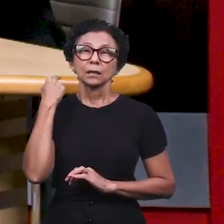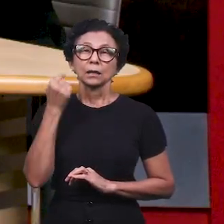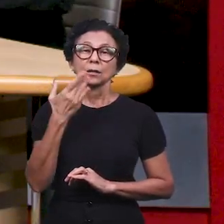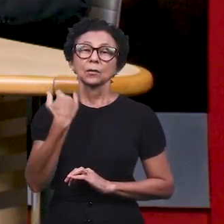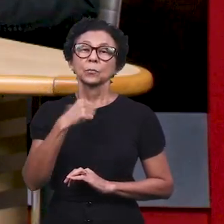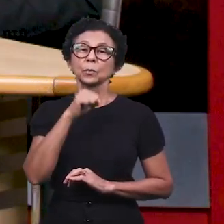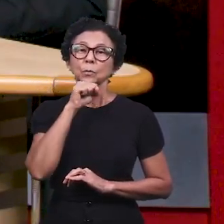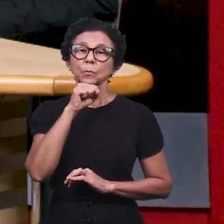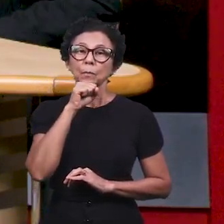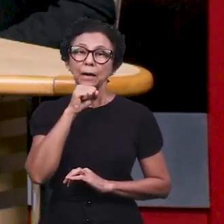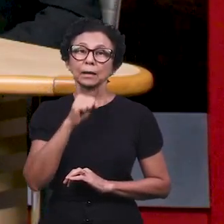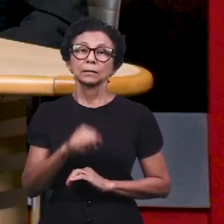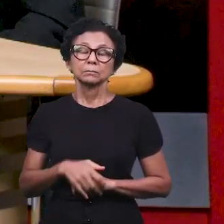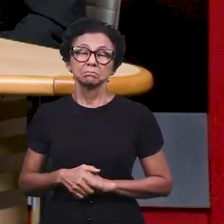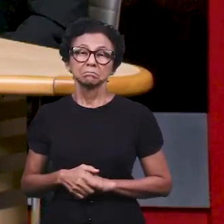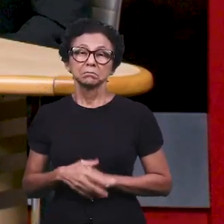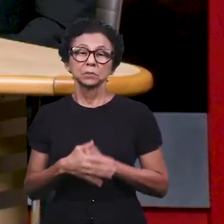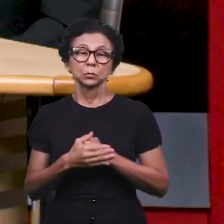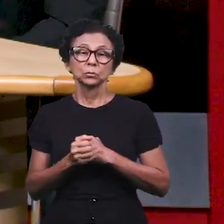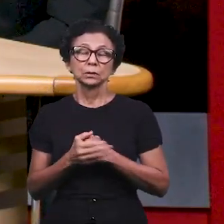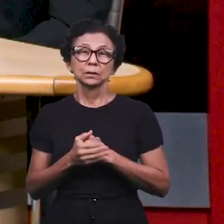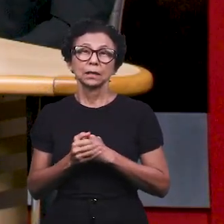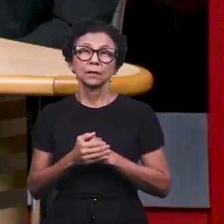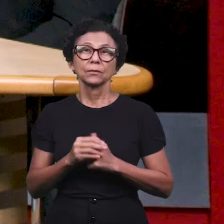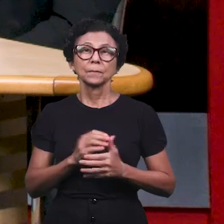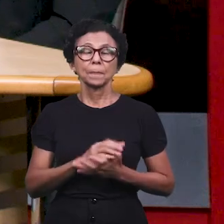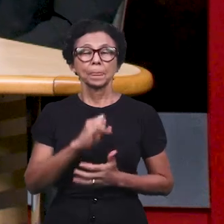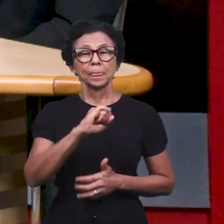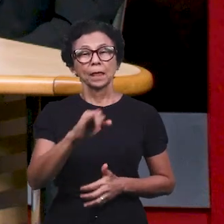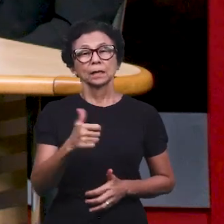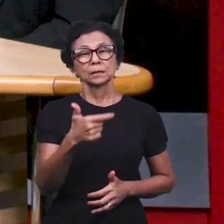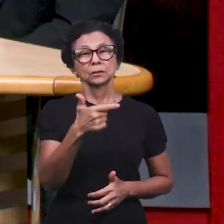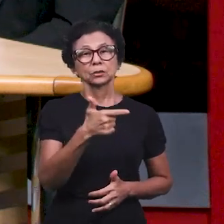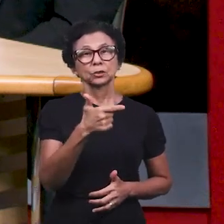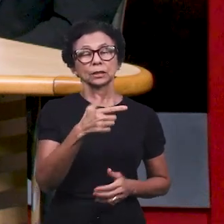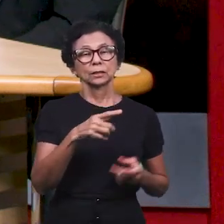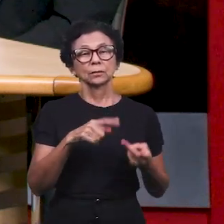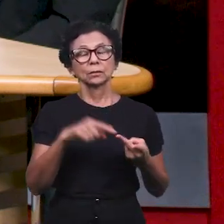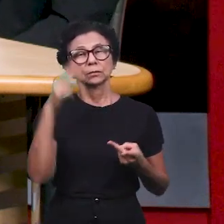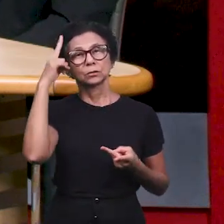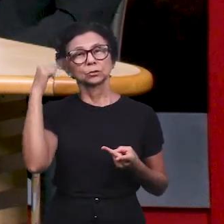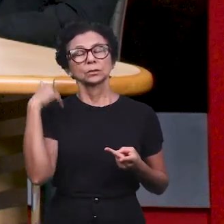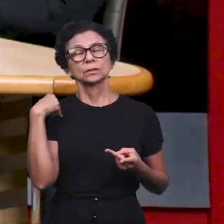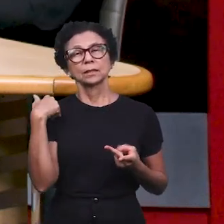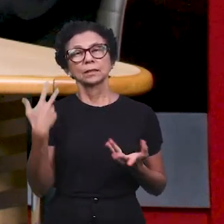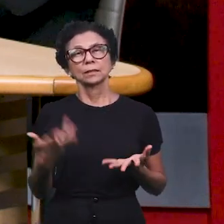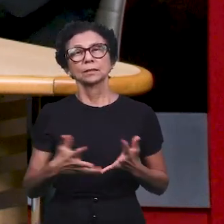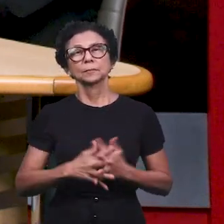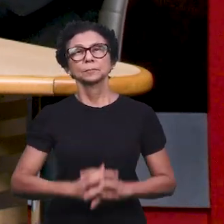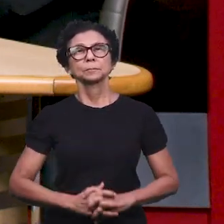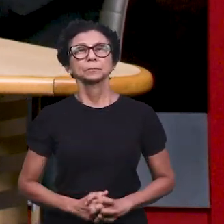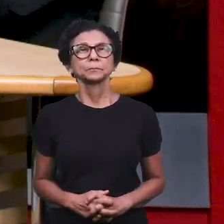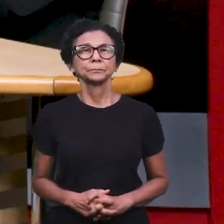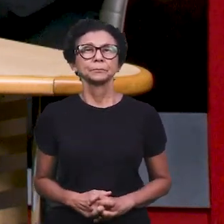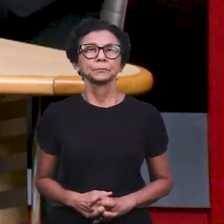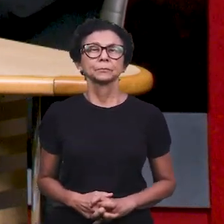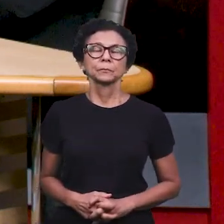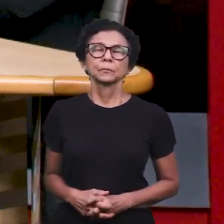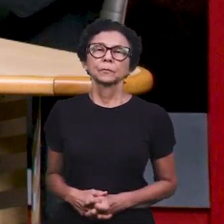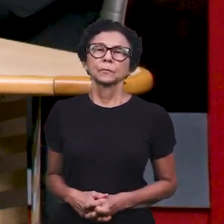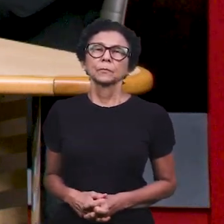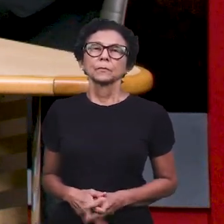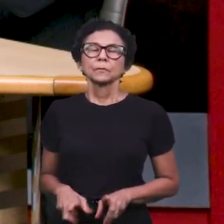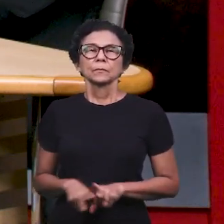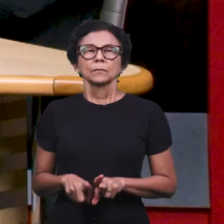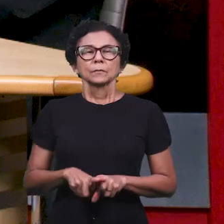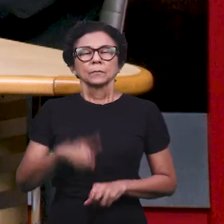Exatamente. Então aí você fala desse afeto que existia entre Jacó e José. Né? E José, exatamente. Muito bom. Não, e